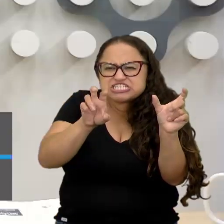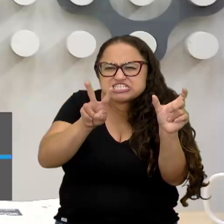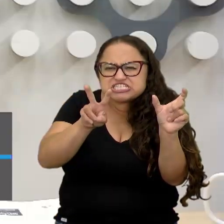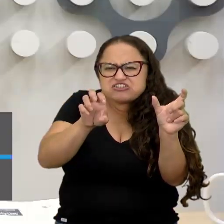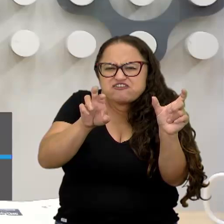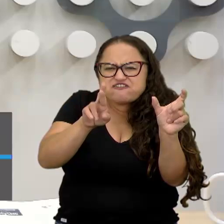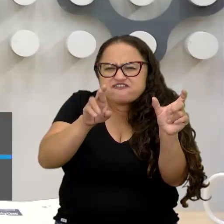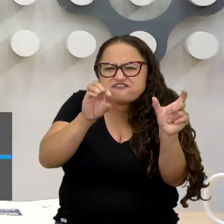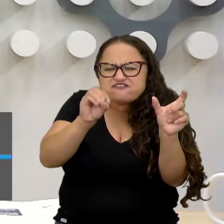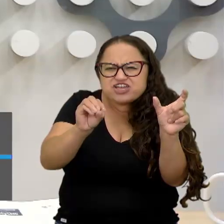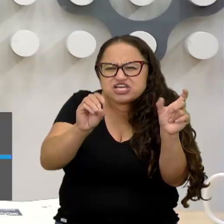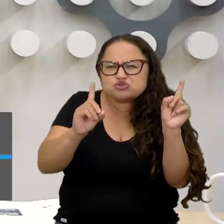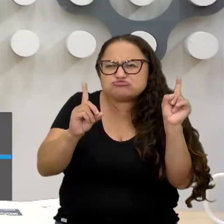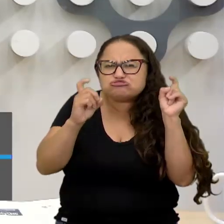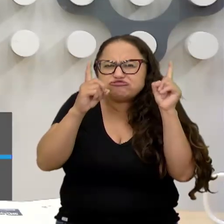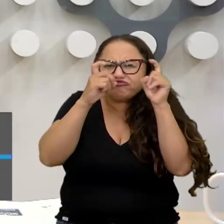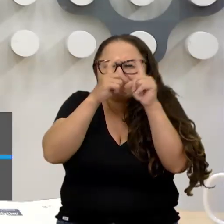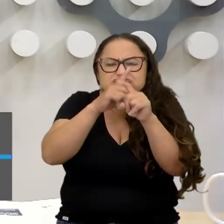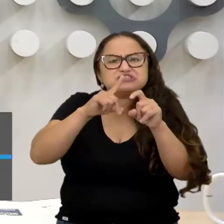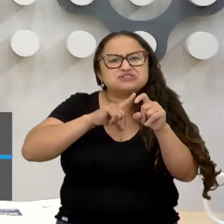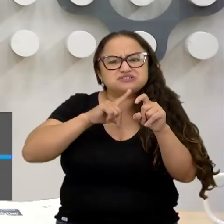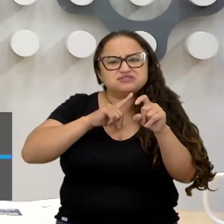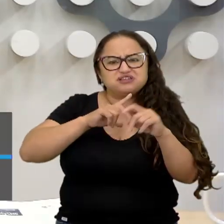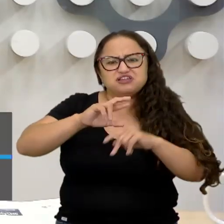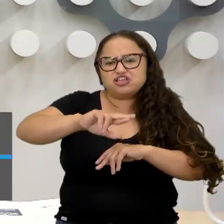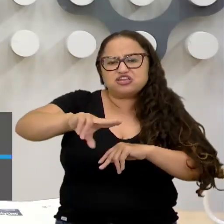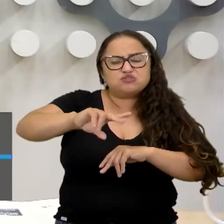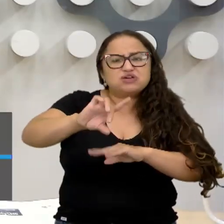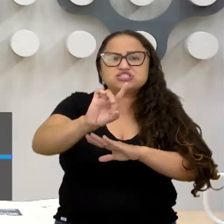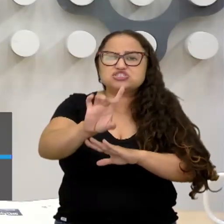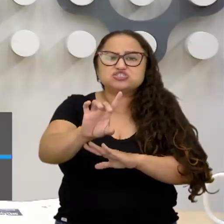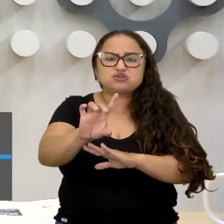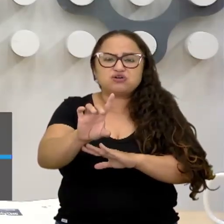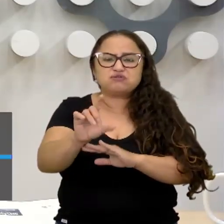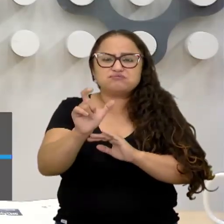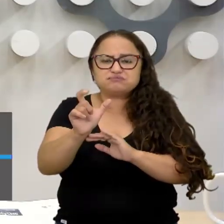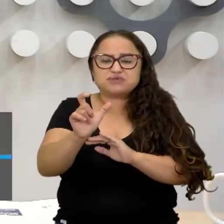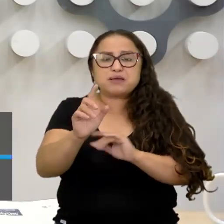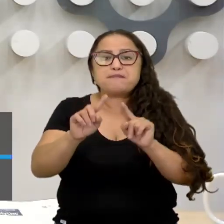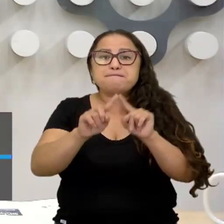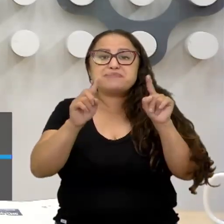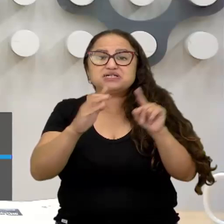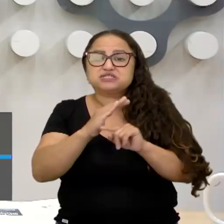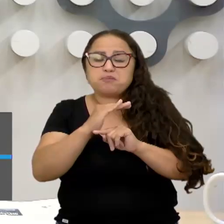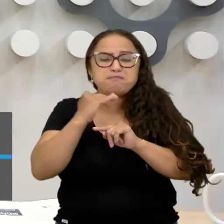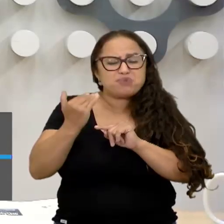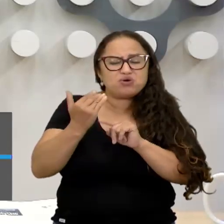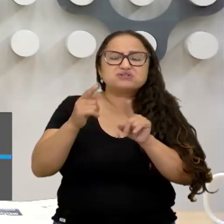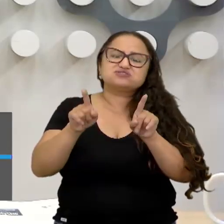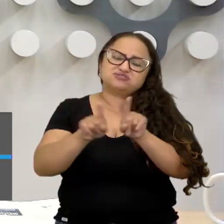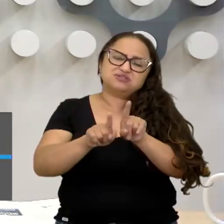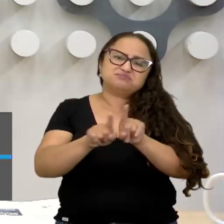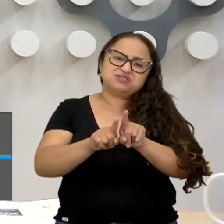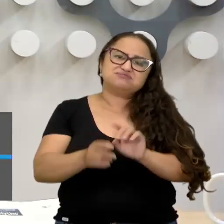severo, da dureza, da dificuldade. E olha, não é só uma vida severina, é uma morte também severina. Então, o que seria essa